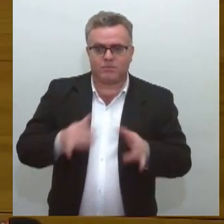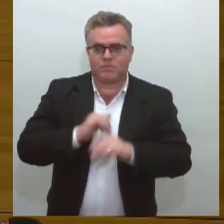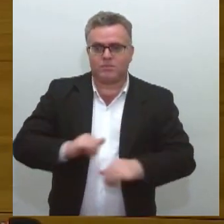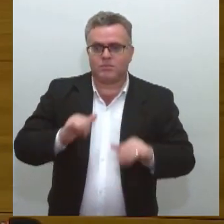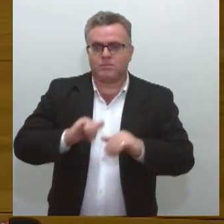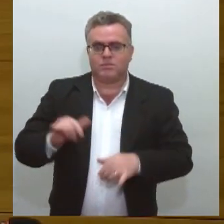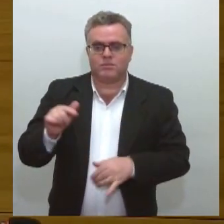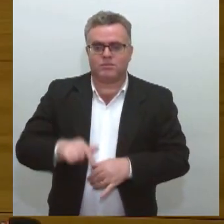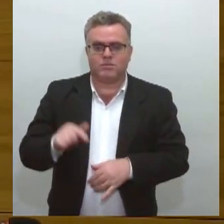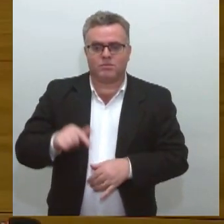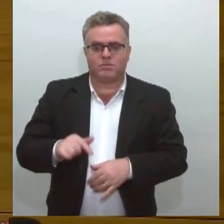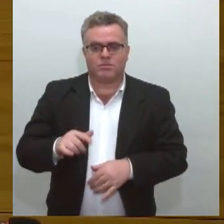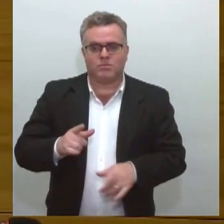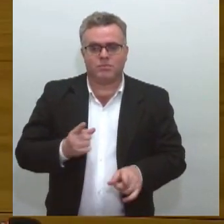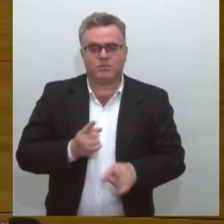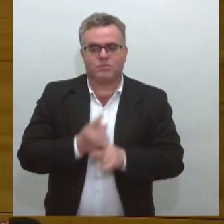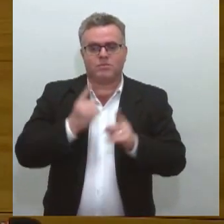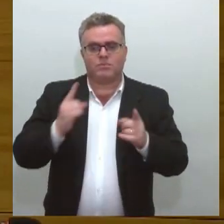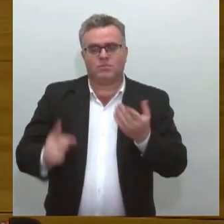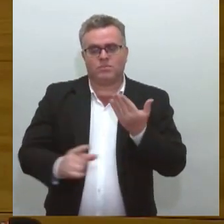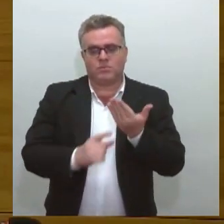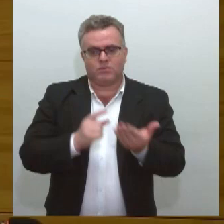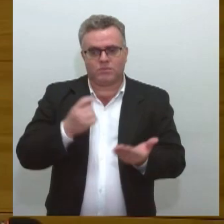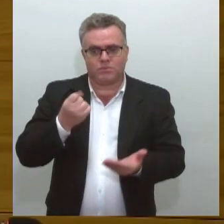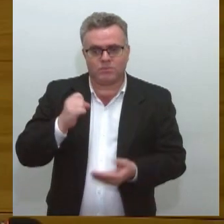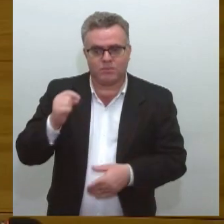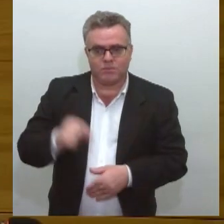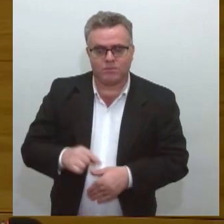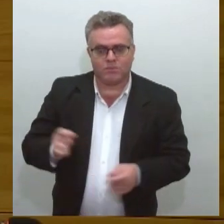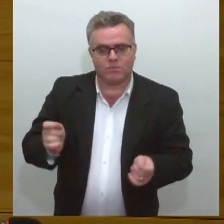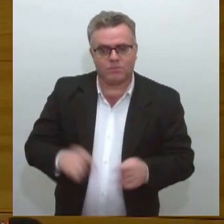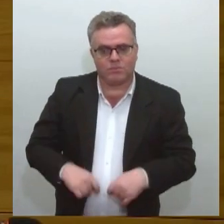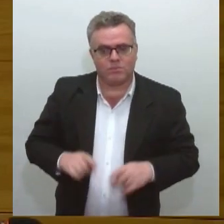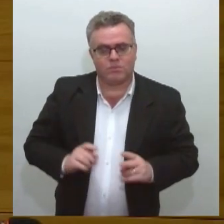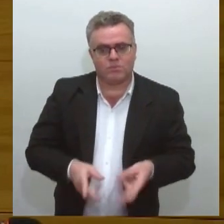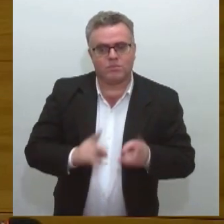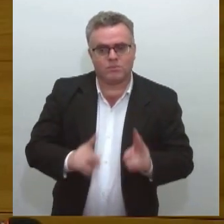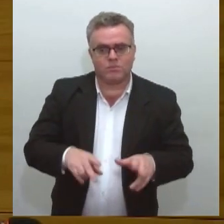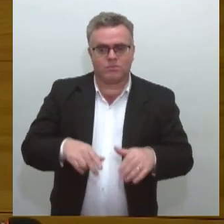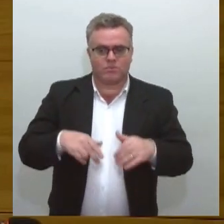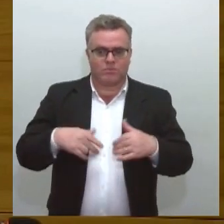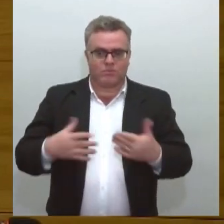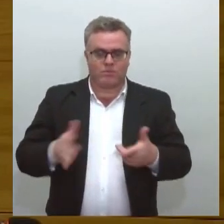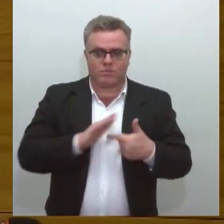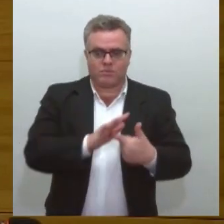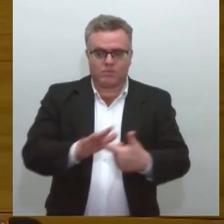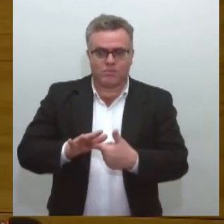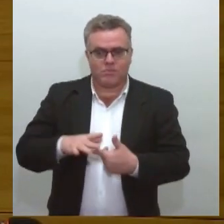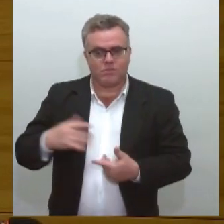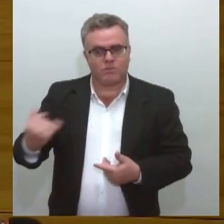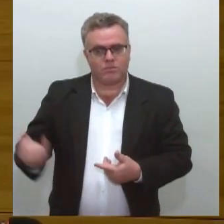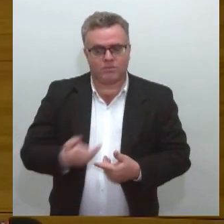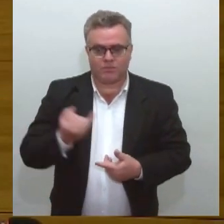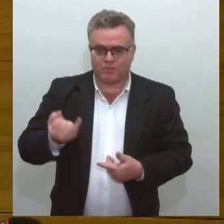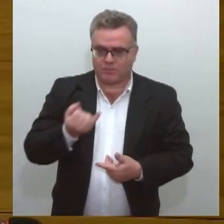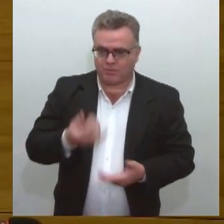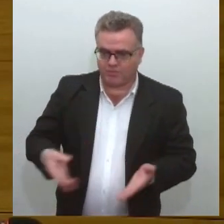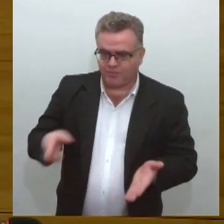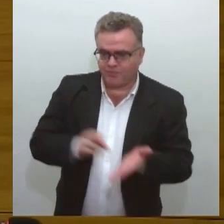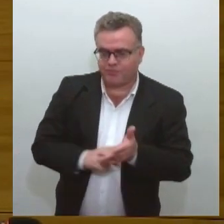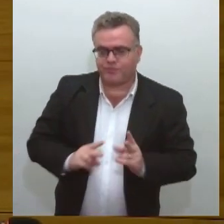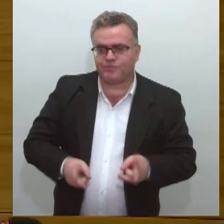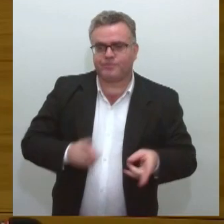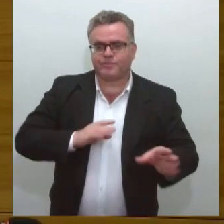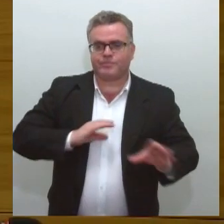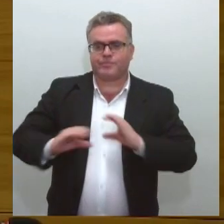encontro com o autor sergipano, né, que vocês realizam, e é um passo importante, porque faz essa comunicação entre